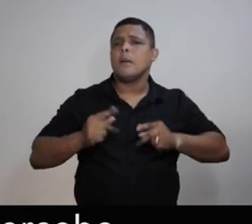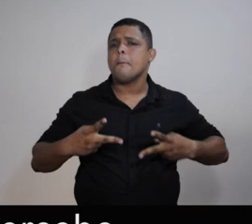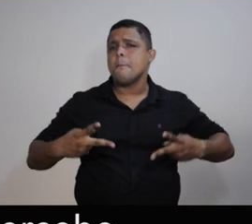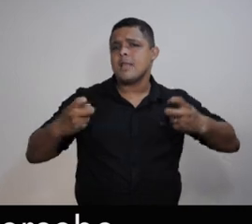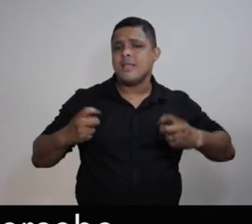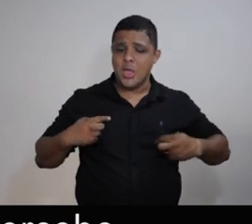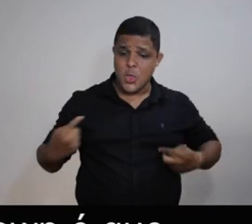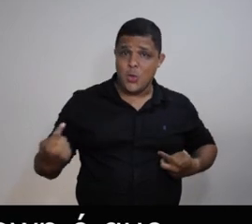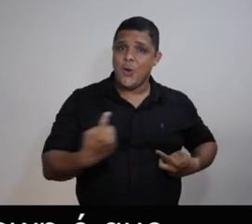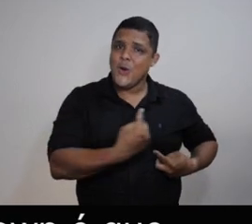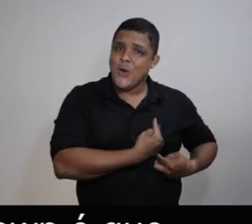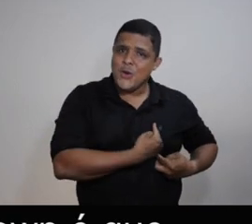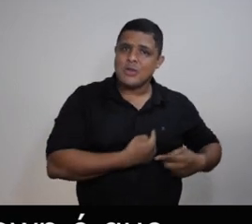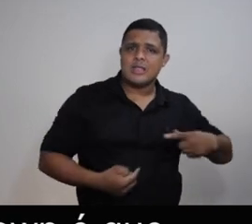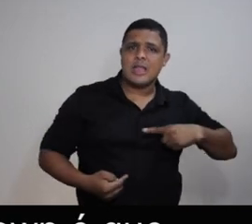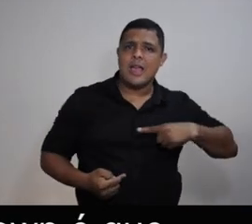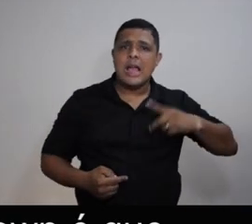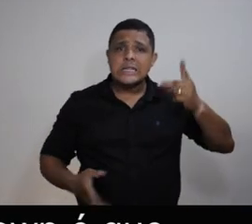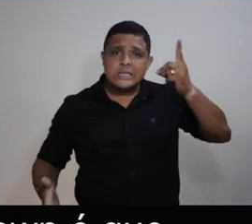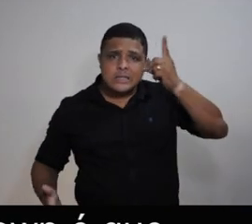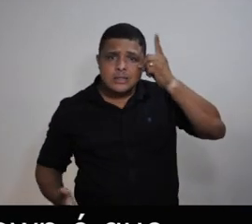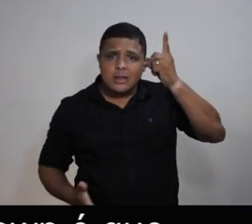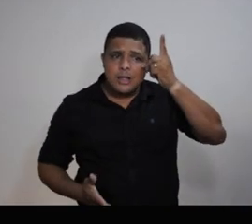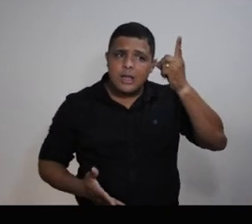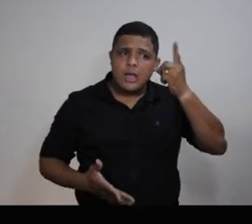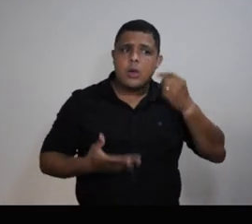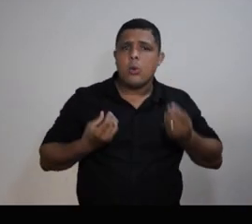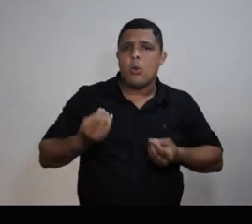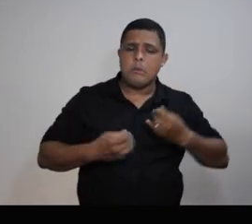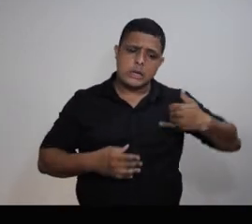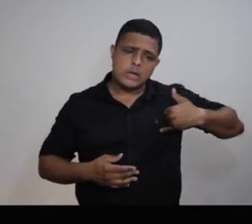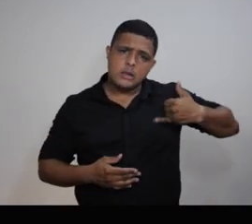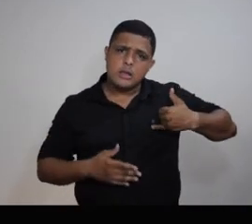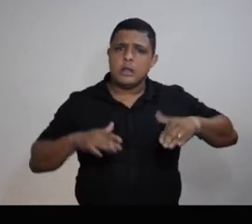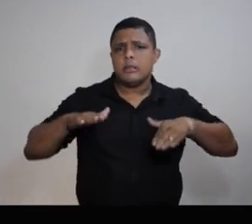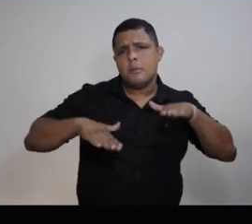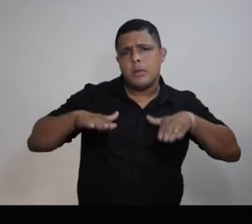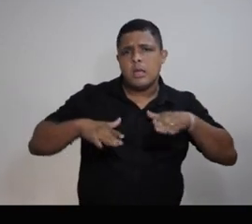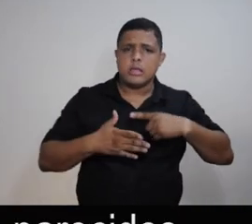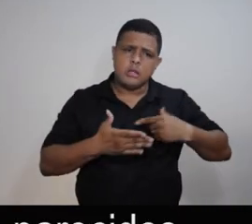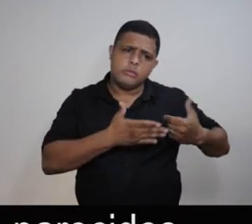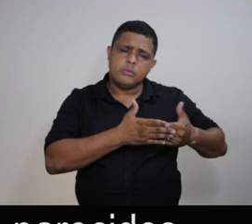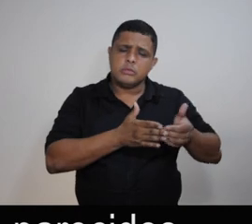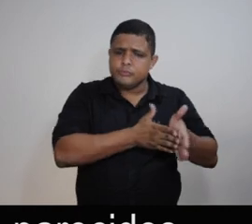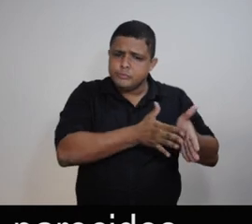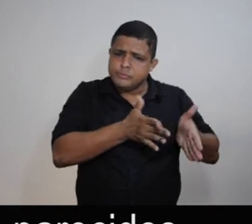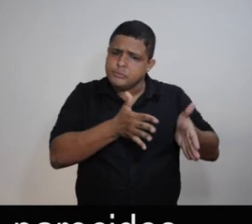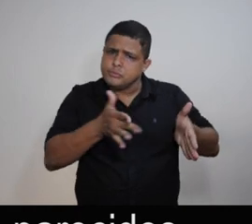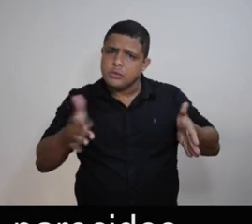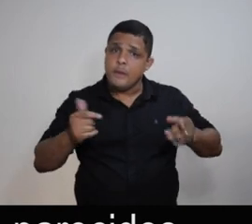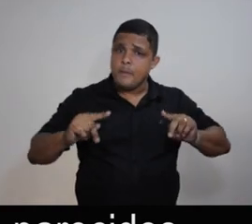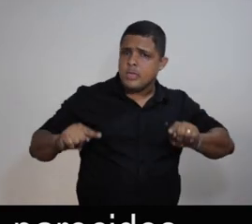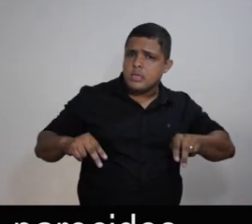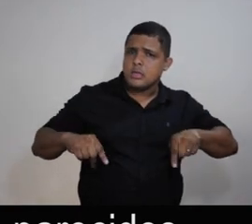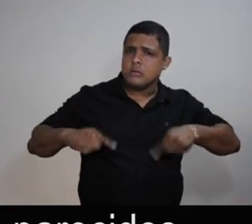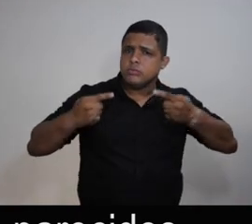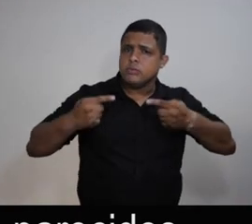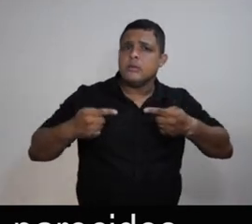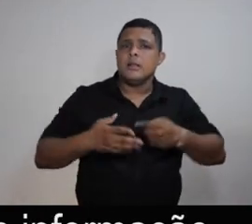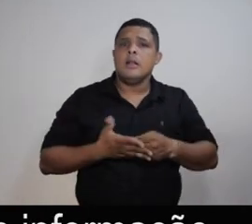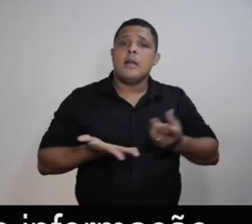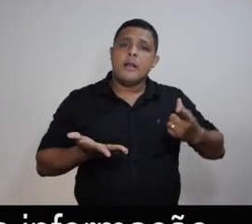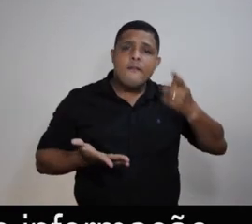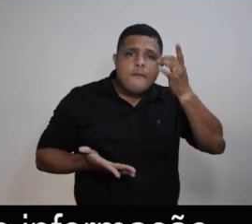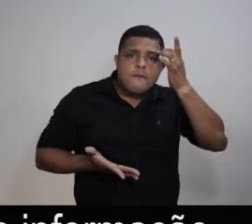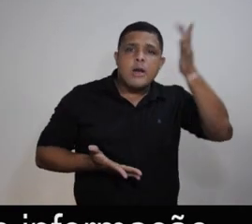gente percebe, quando a gente tem filho com síndrome de Down, é que, a depender da faixa etária, você tem uma série de desafios que são muito parecidos,